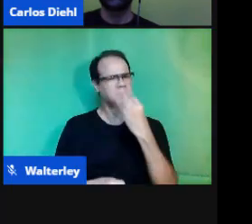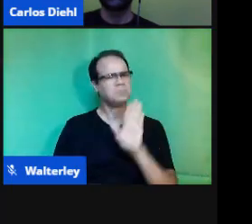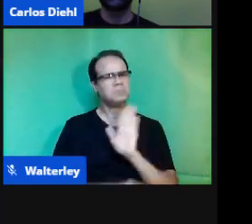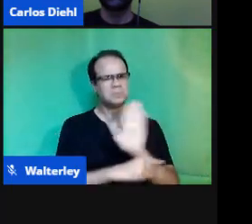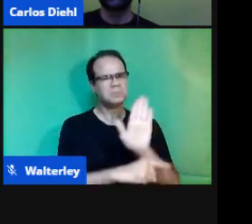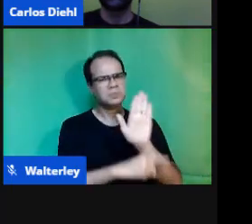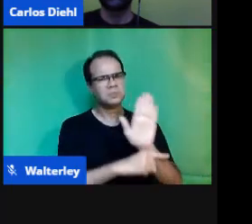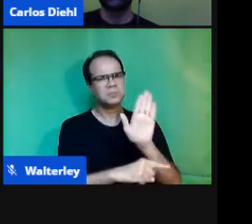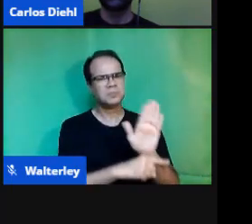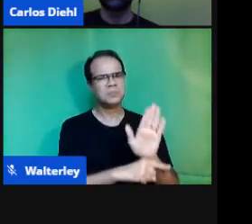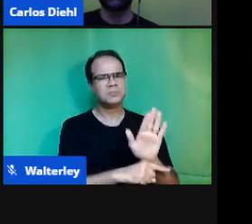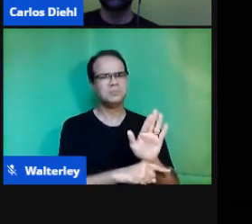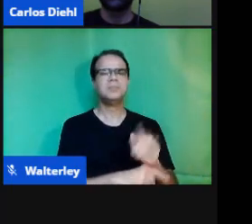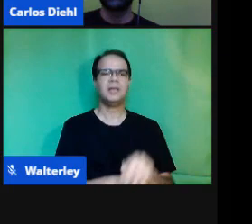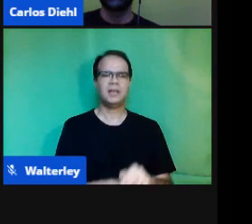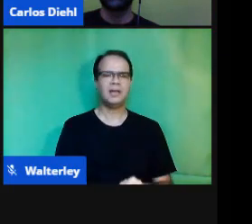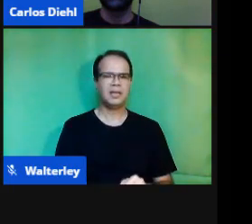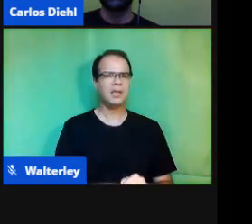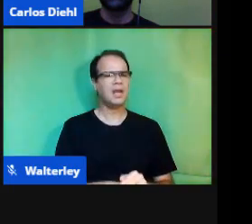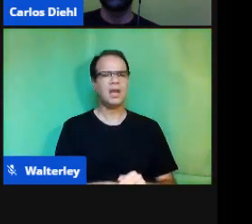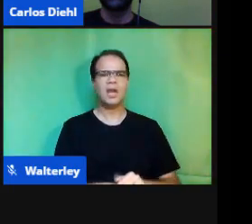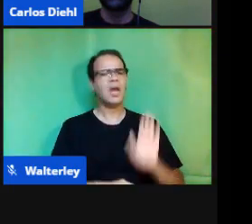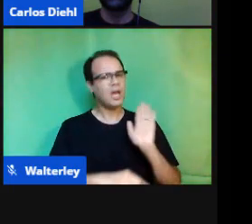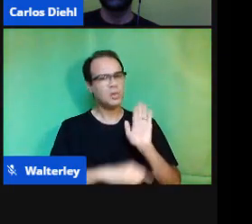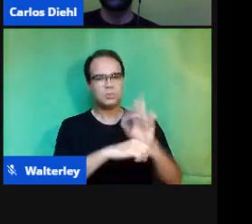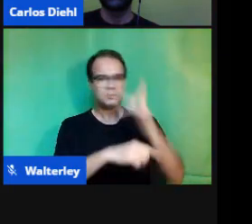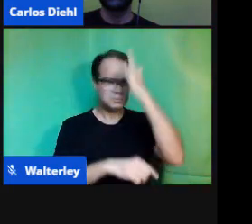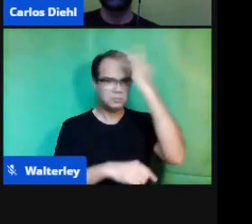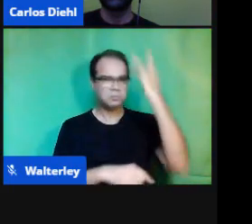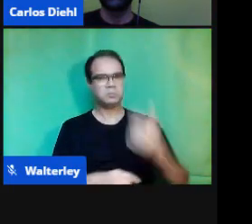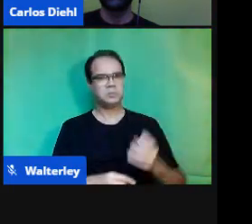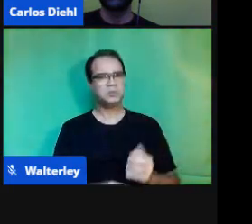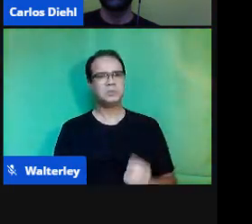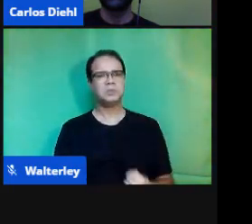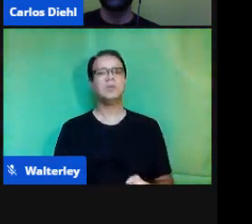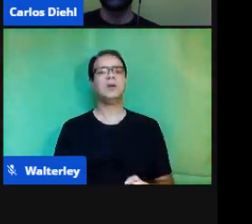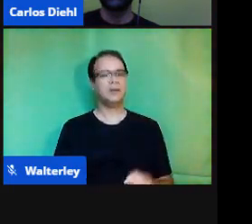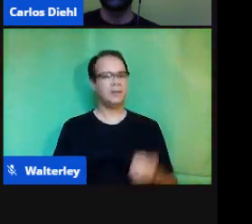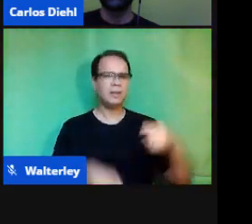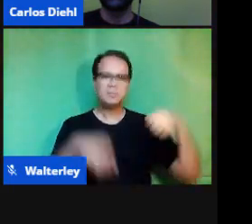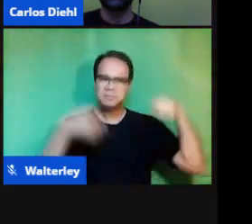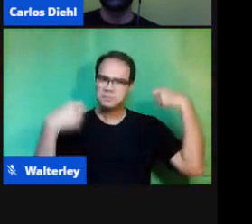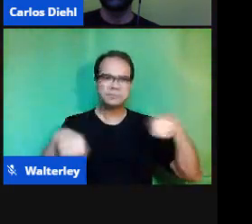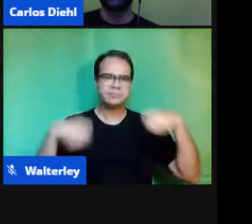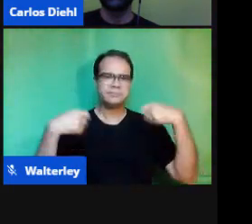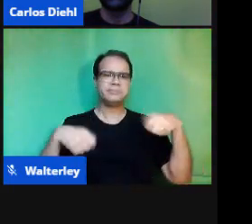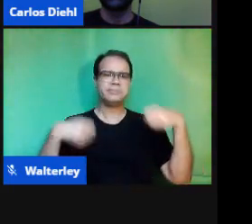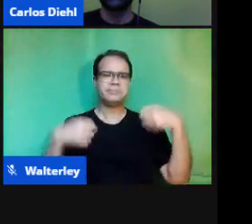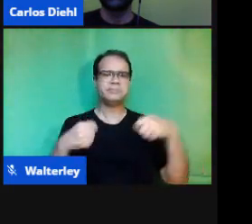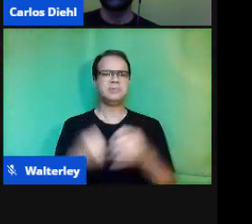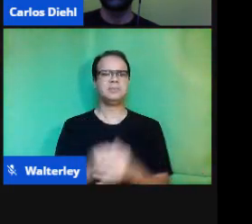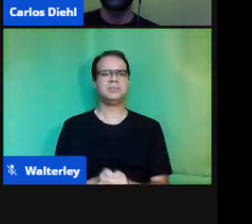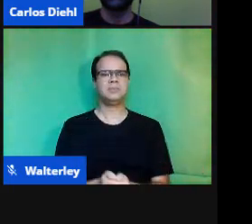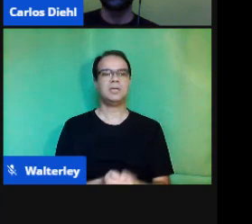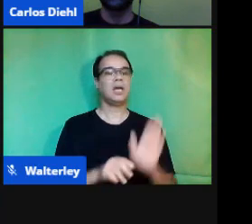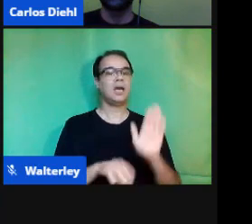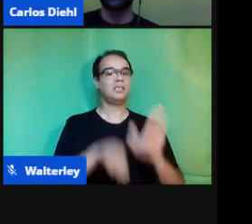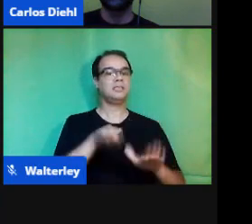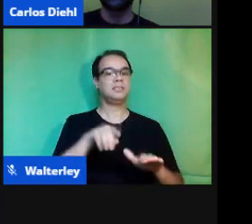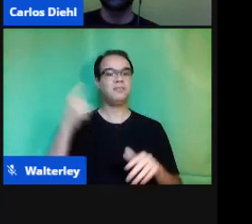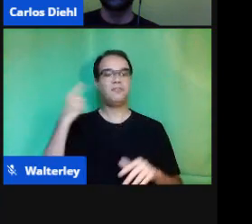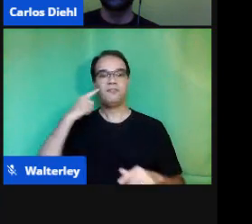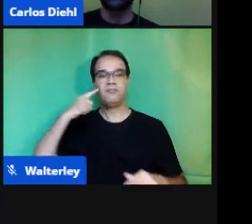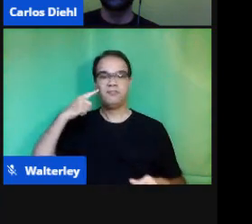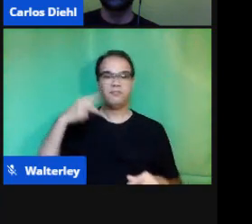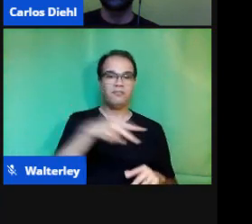tempo, melhorar um pouco a vida das pessoas de verdade na verdadeira Ilha dos Marinheiros. Talvez isso motive outras pessoas,